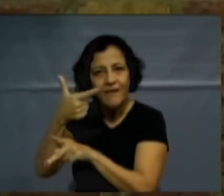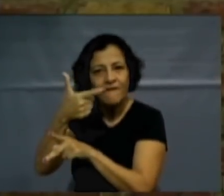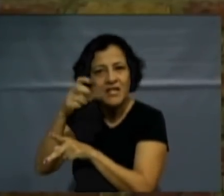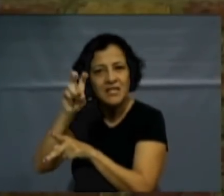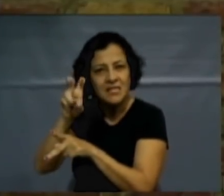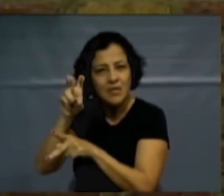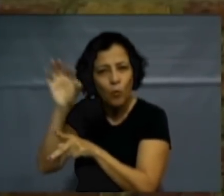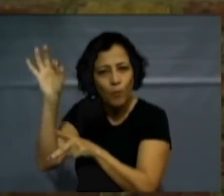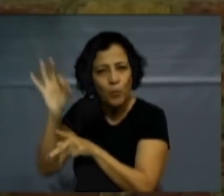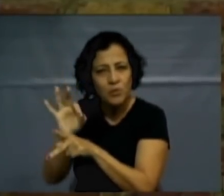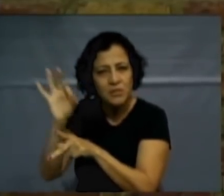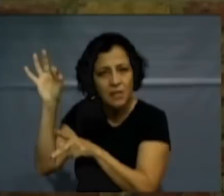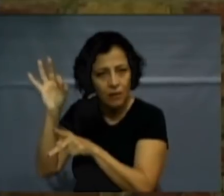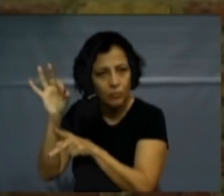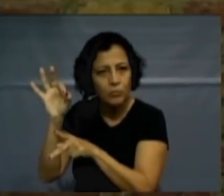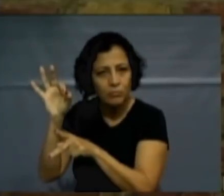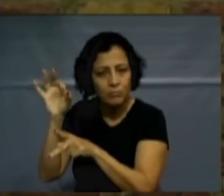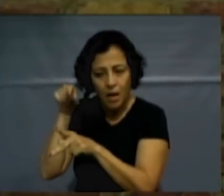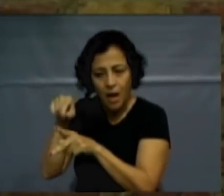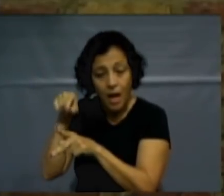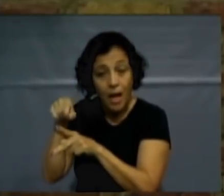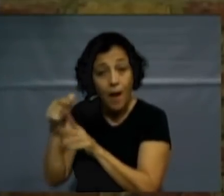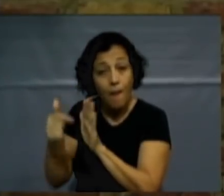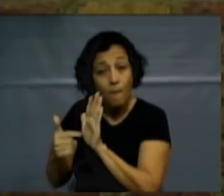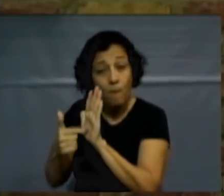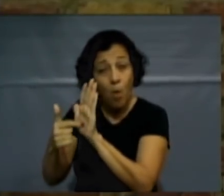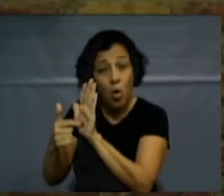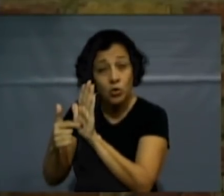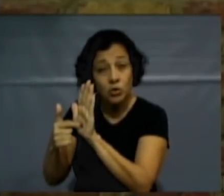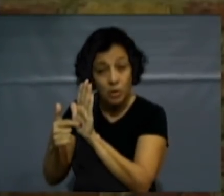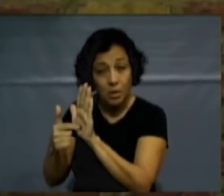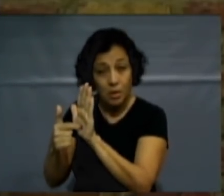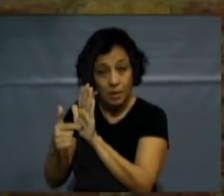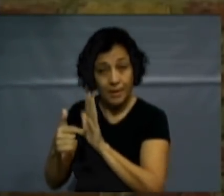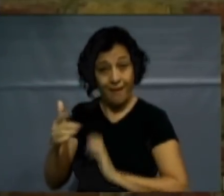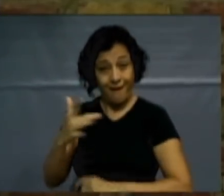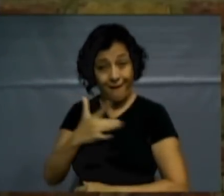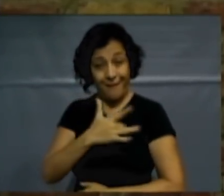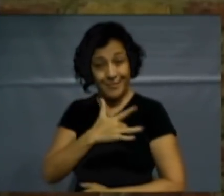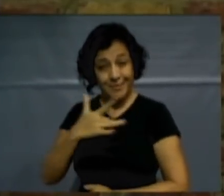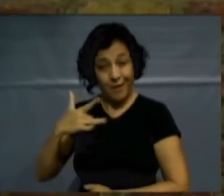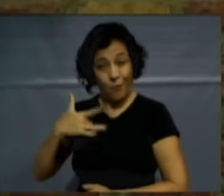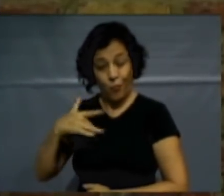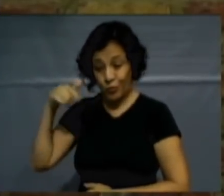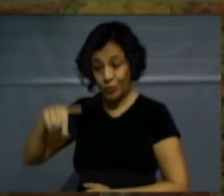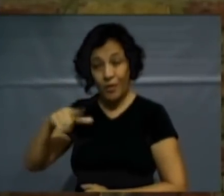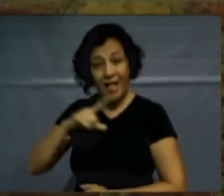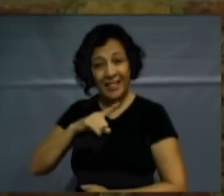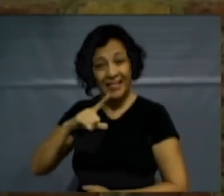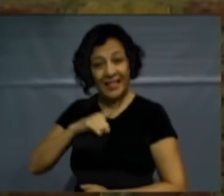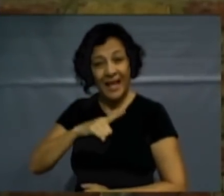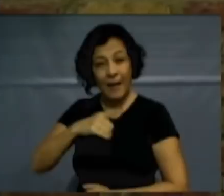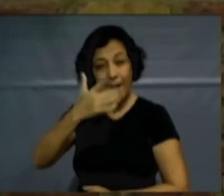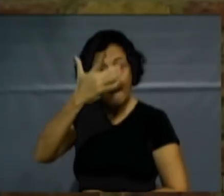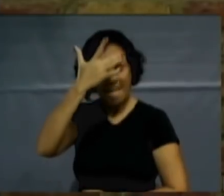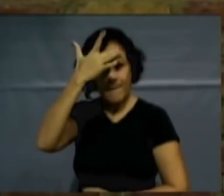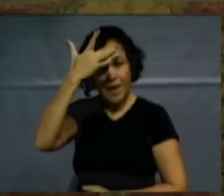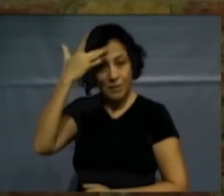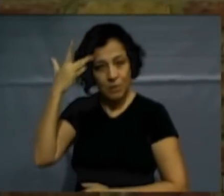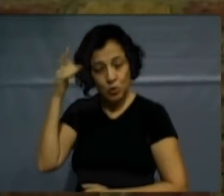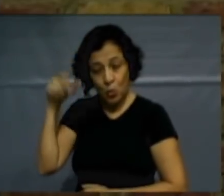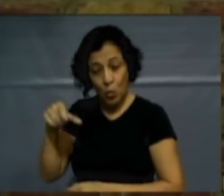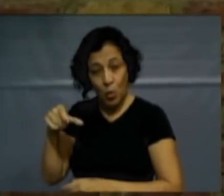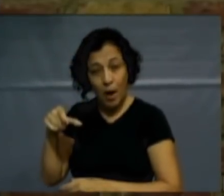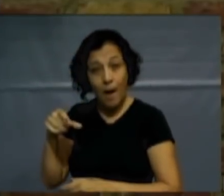Organização Mundial de Saúde, tem transtornos